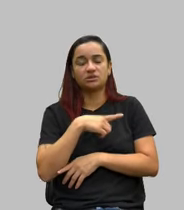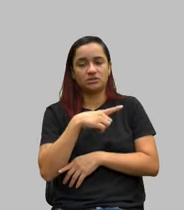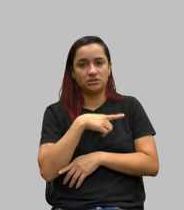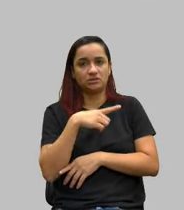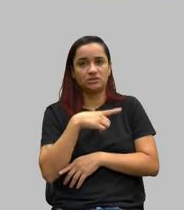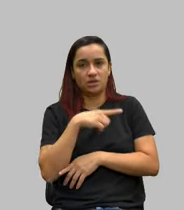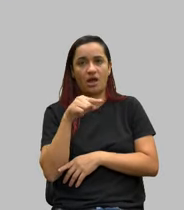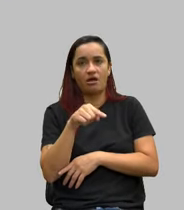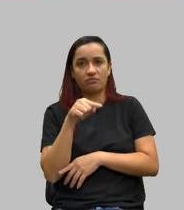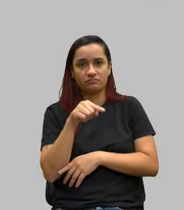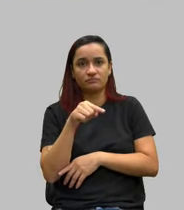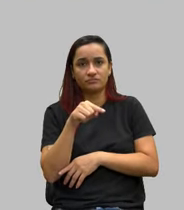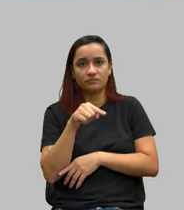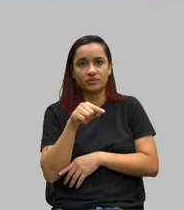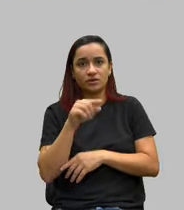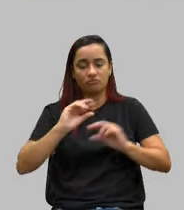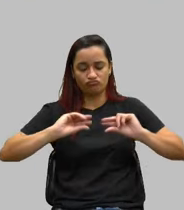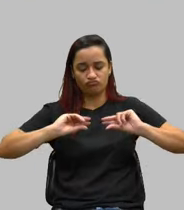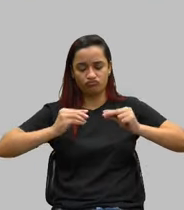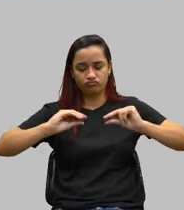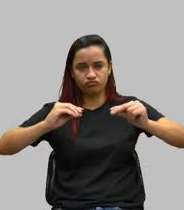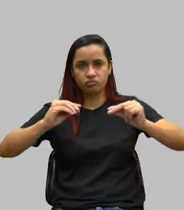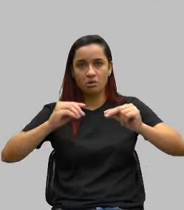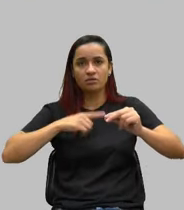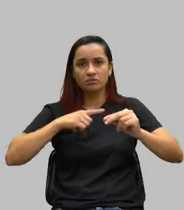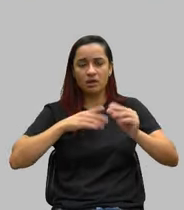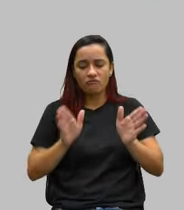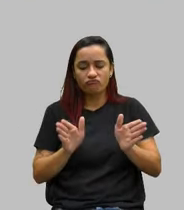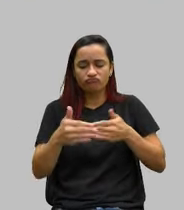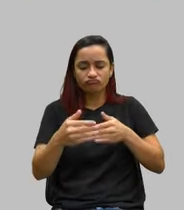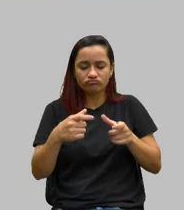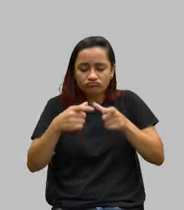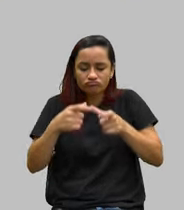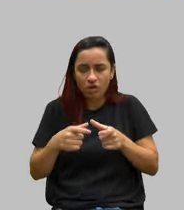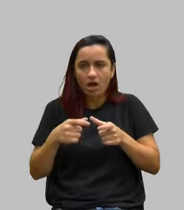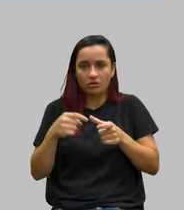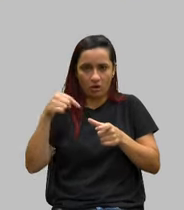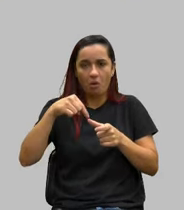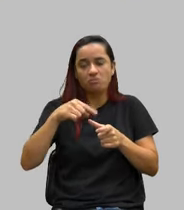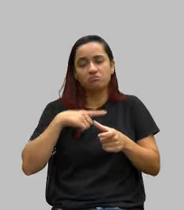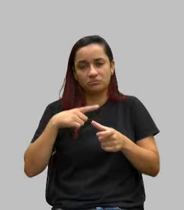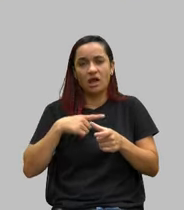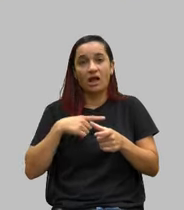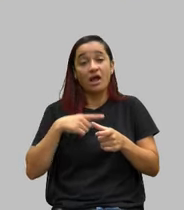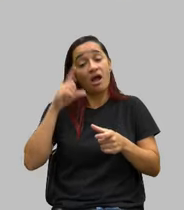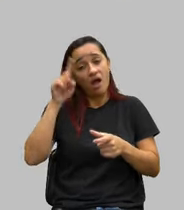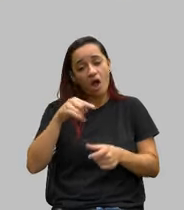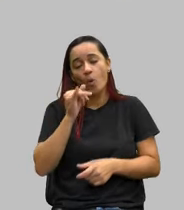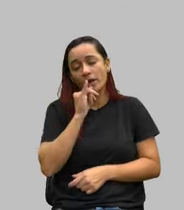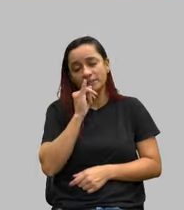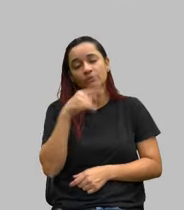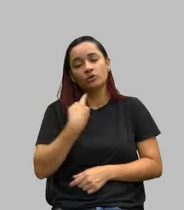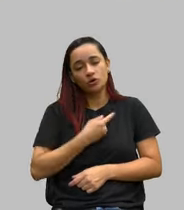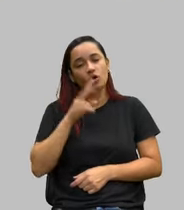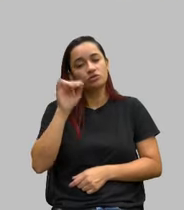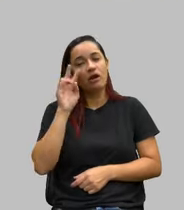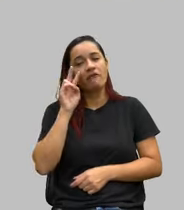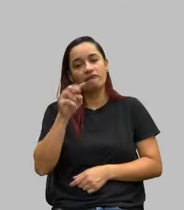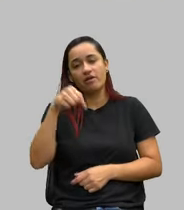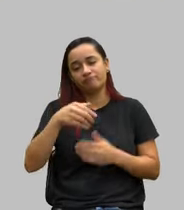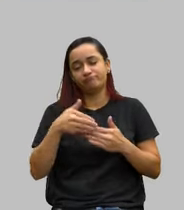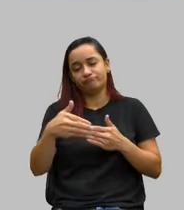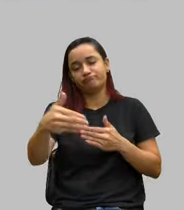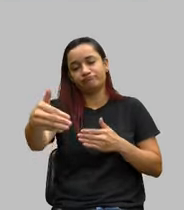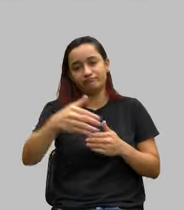naquela conchinha que tava ali naquela vasilhinha que ele tá Esse é o exemplo que nós vamos ver daqui paraa frente então nós que